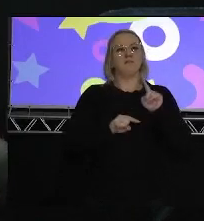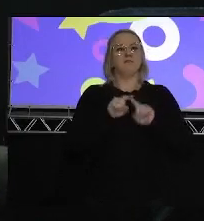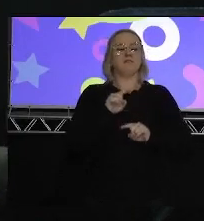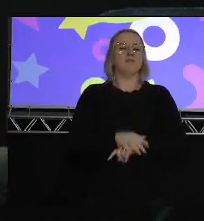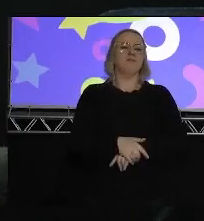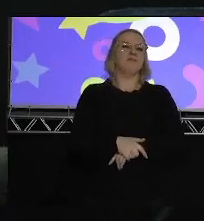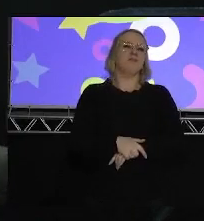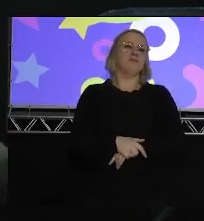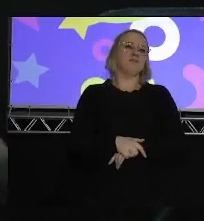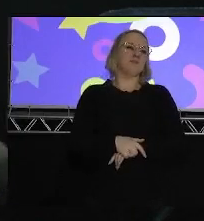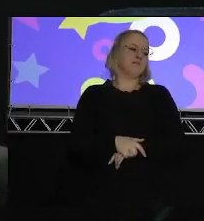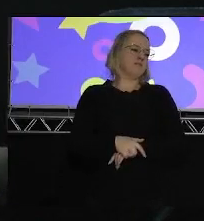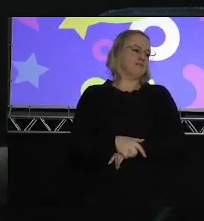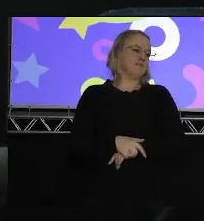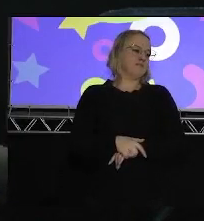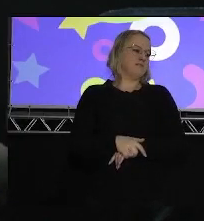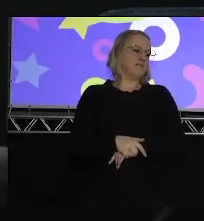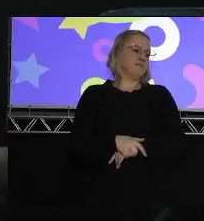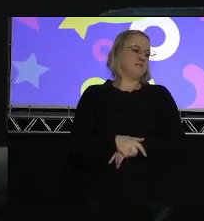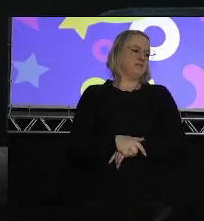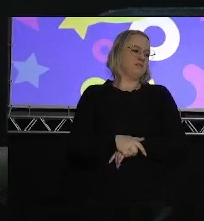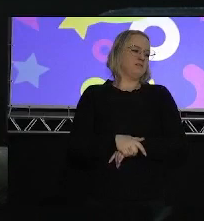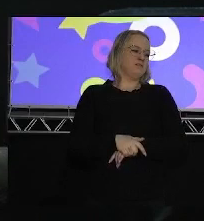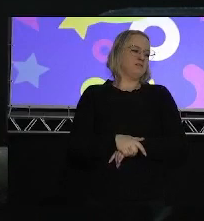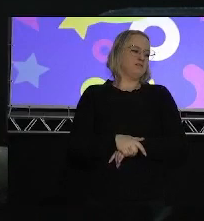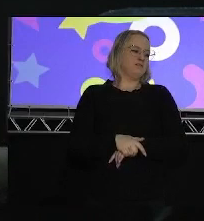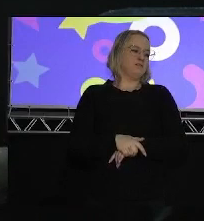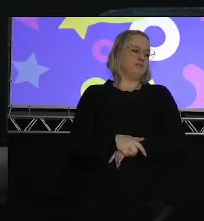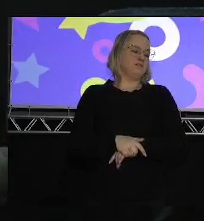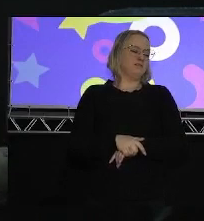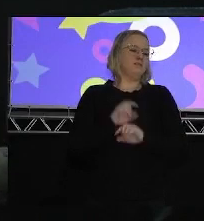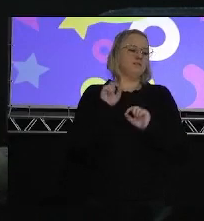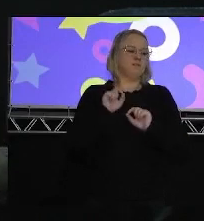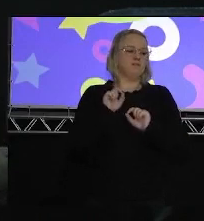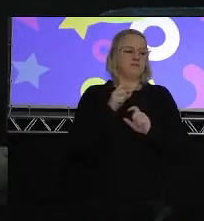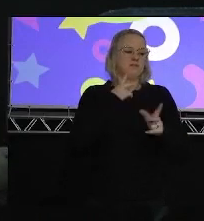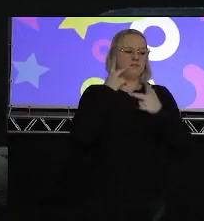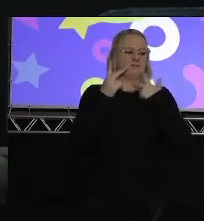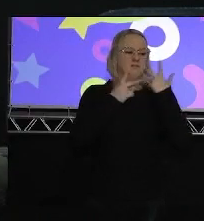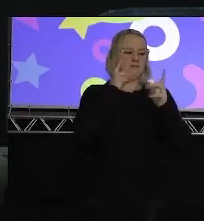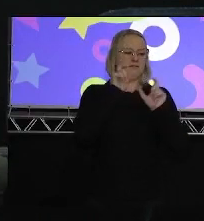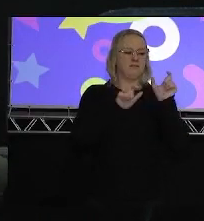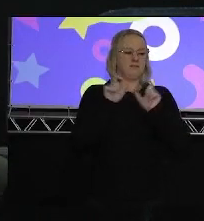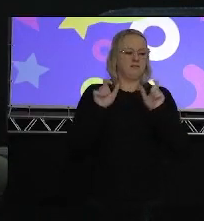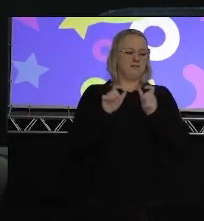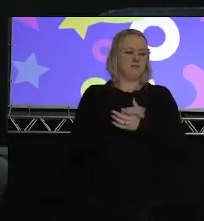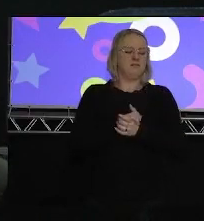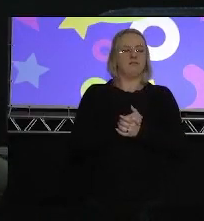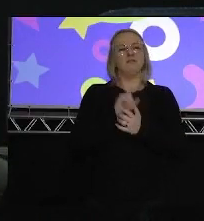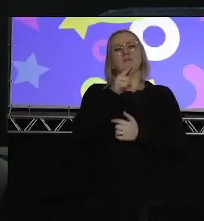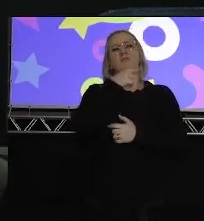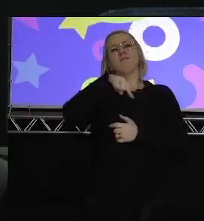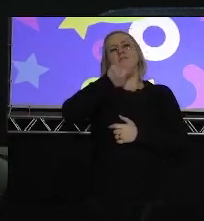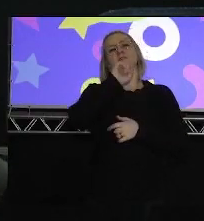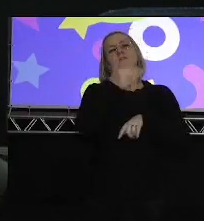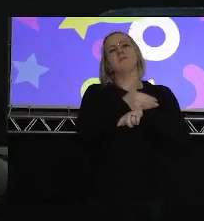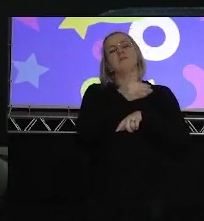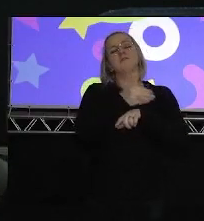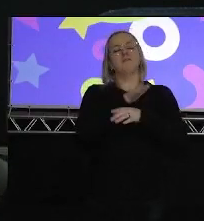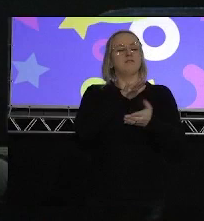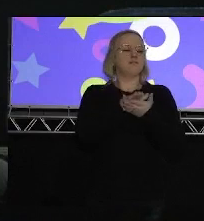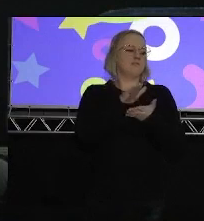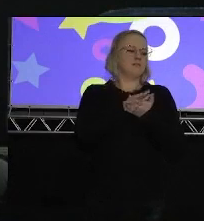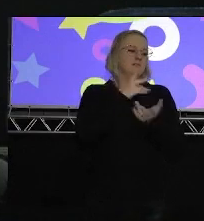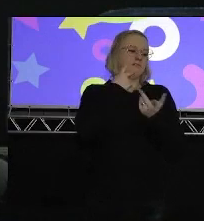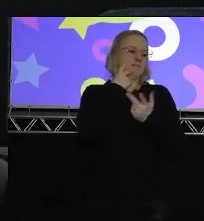processo, pessoas e produtos. Bom, gente, e o que os sponsors dizem? Aí é legal também entender, pô, e vocês aí que participaram do processo, o que